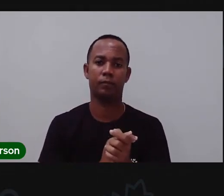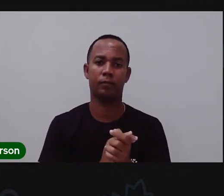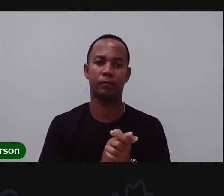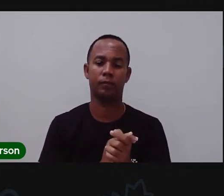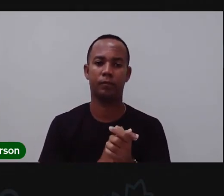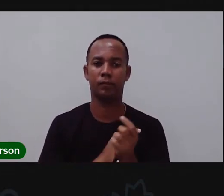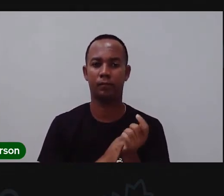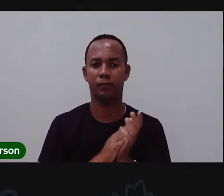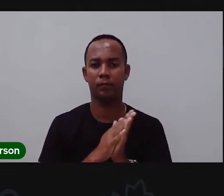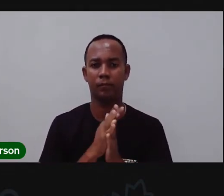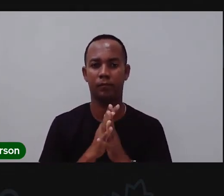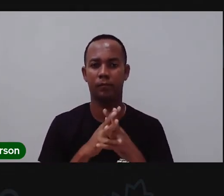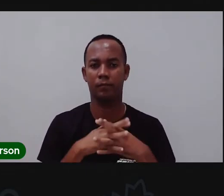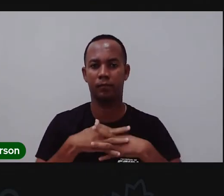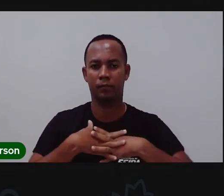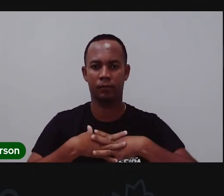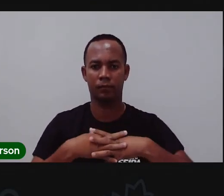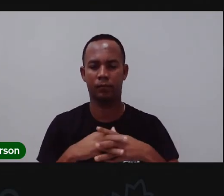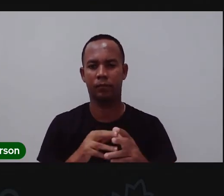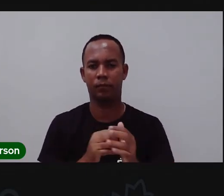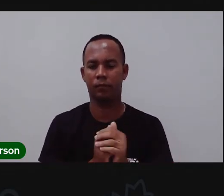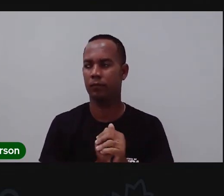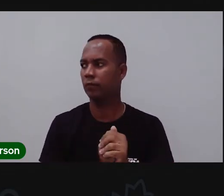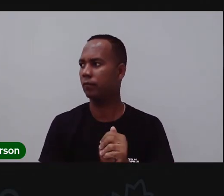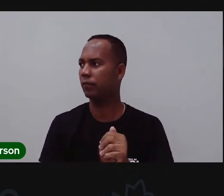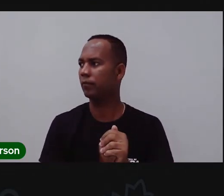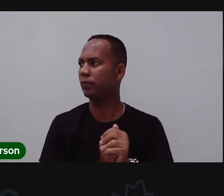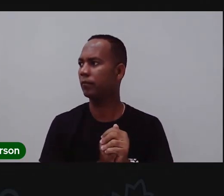Aqui direitinho, tecnologia.